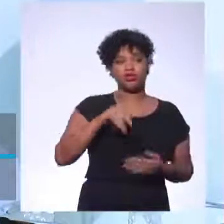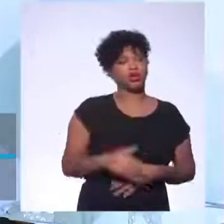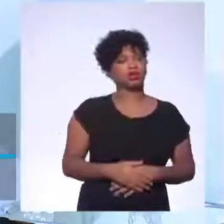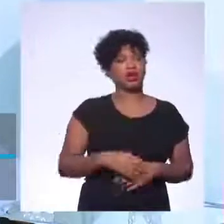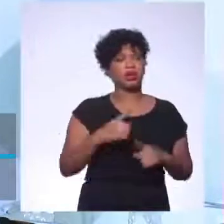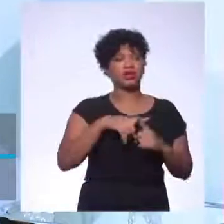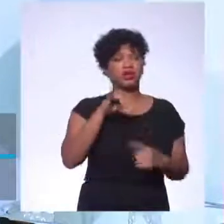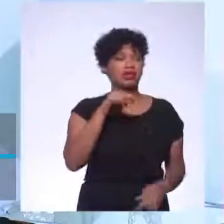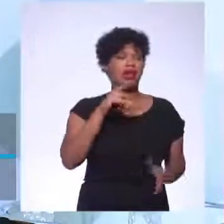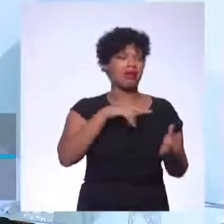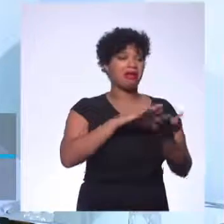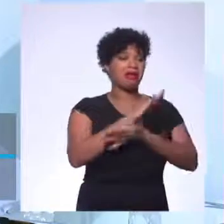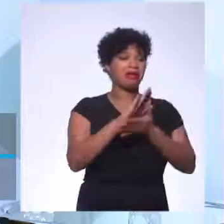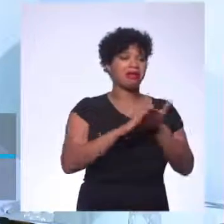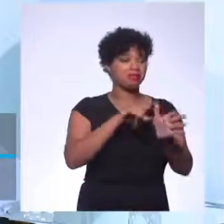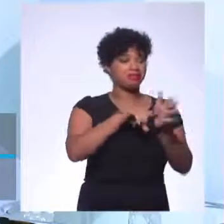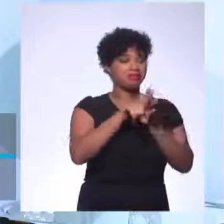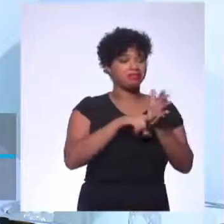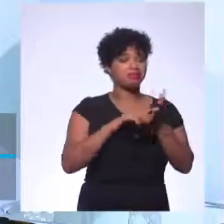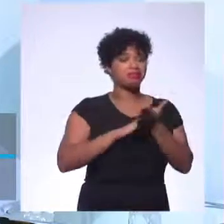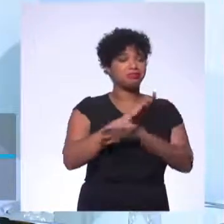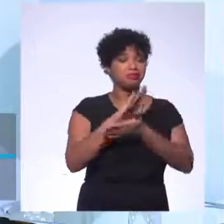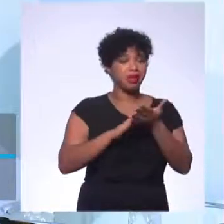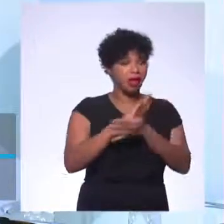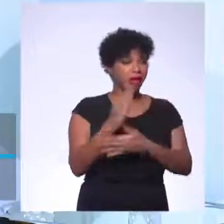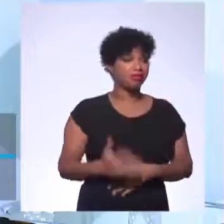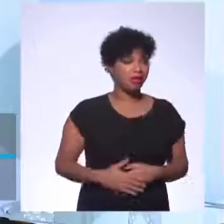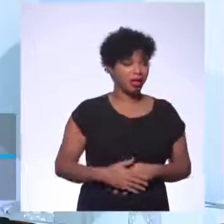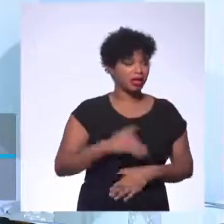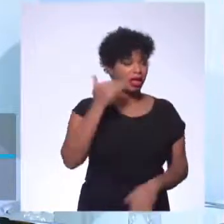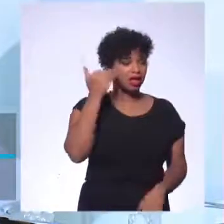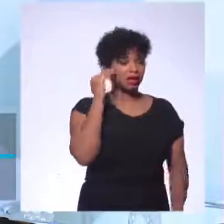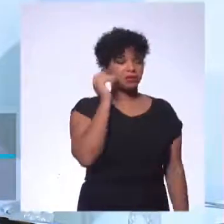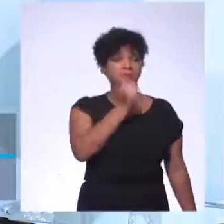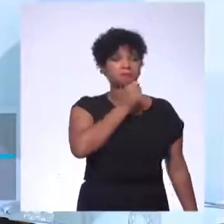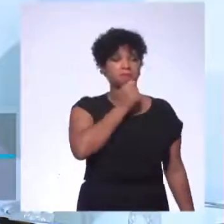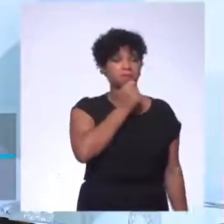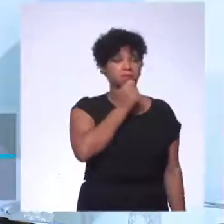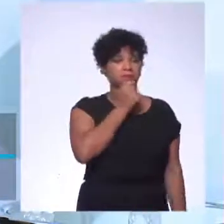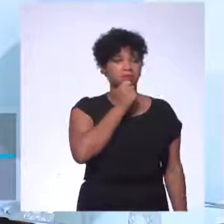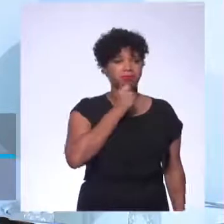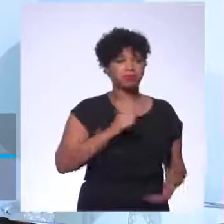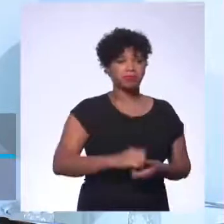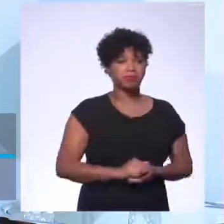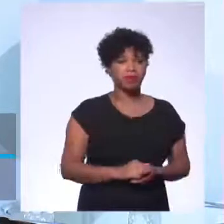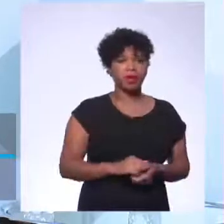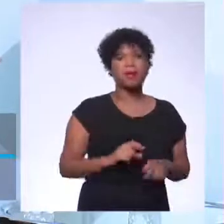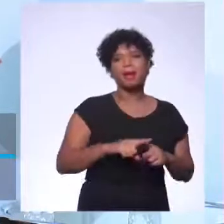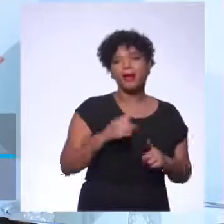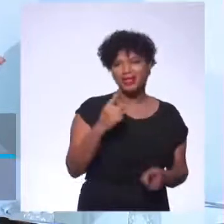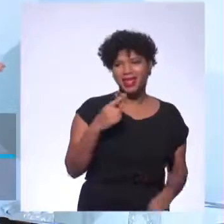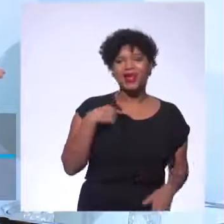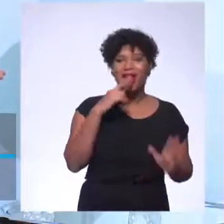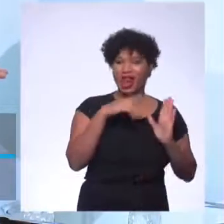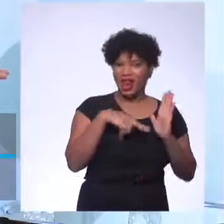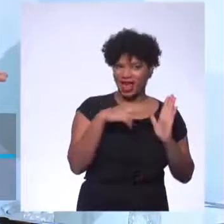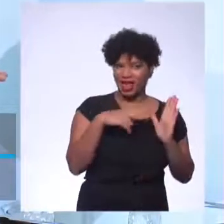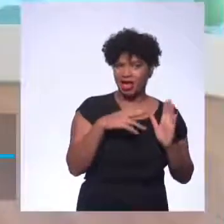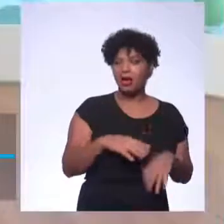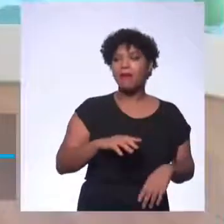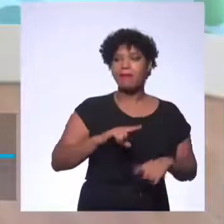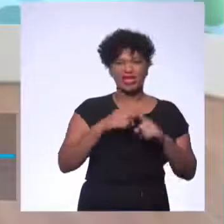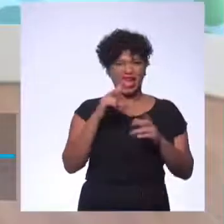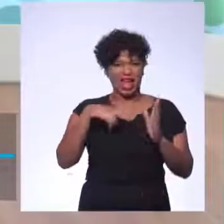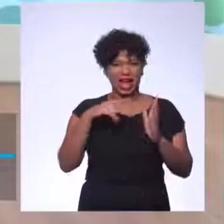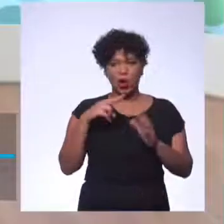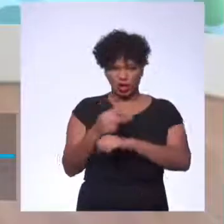pesquisa, não procura se inteirar dos assuntos, eu não estou falando de ler o WhatsApp, né? Não, com certeza